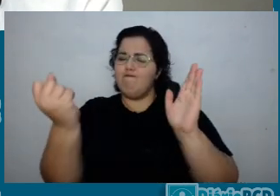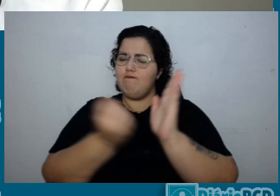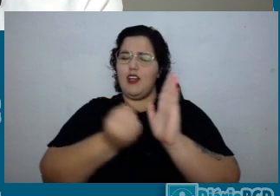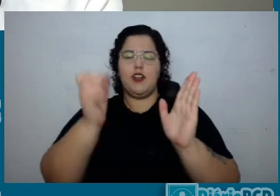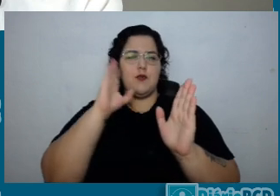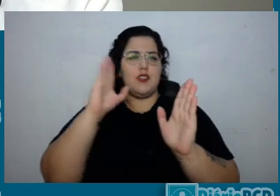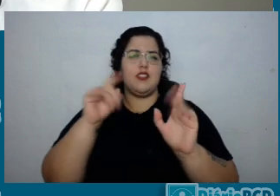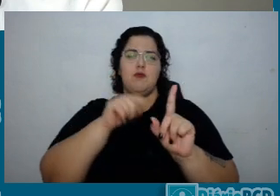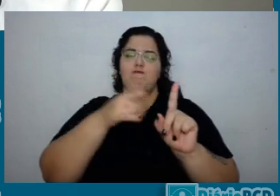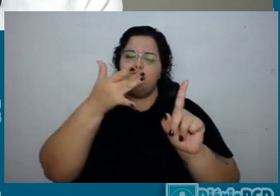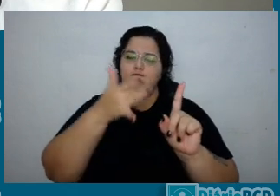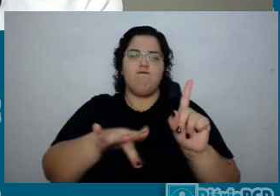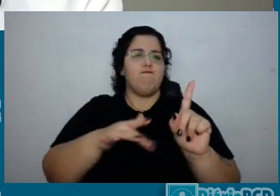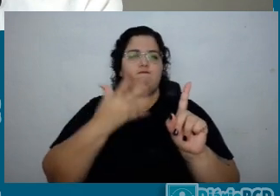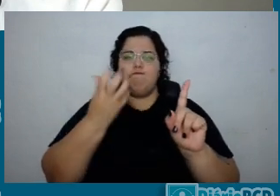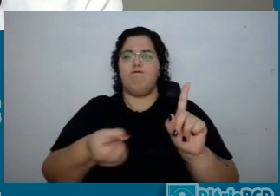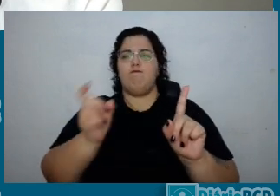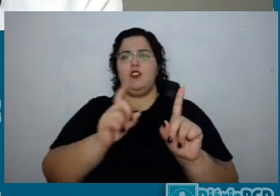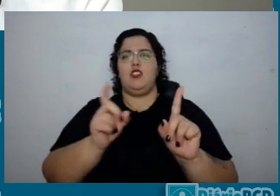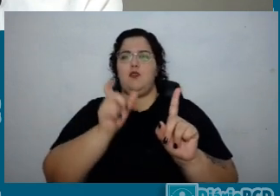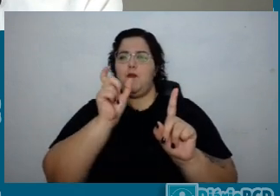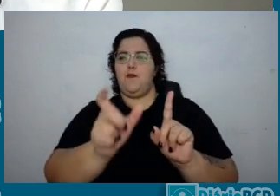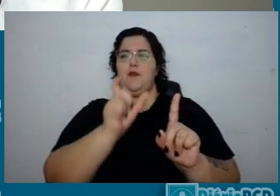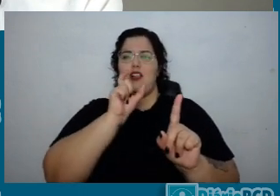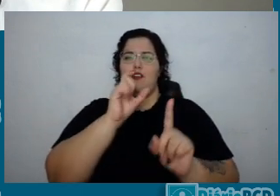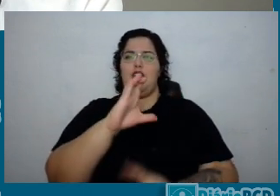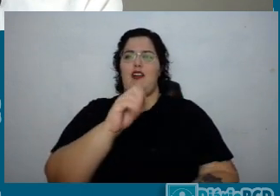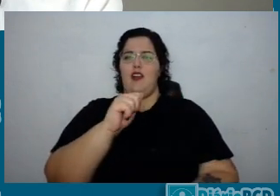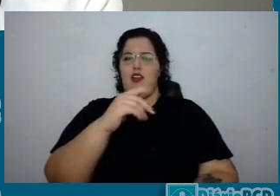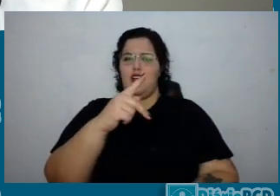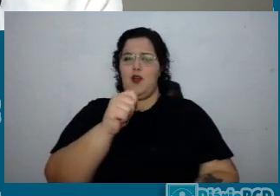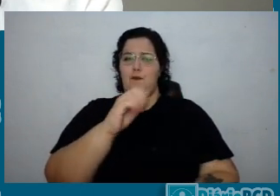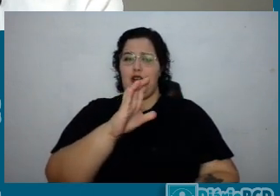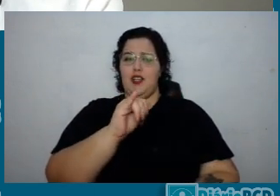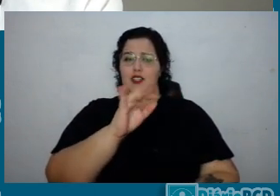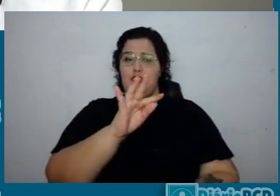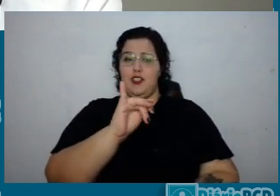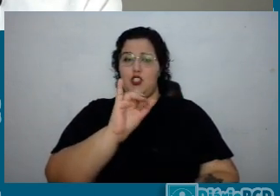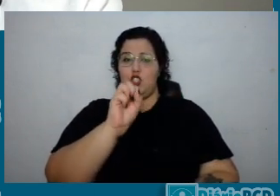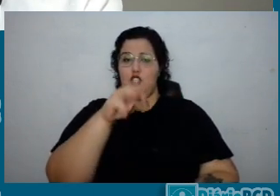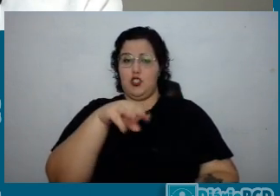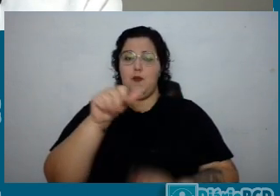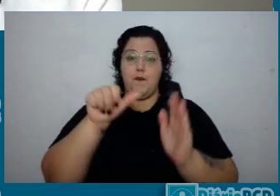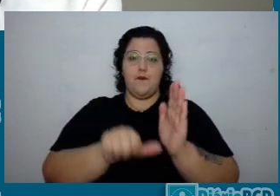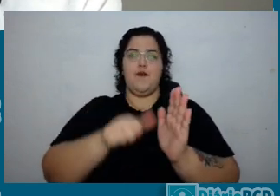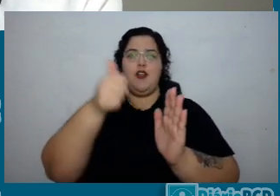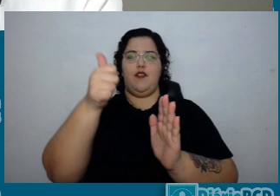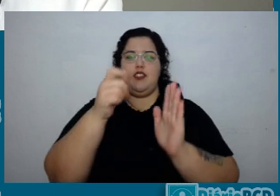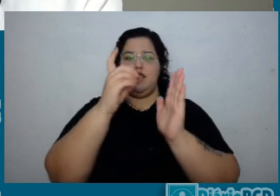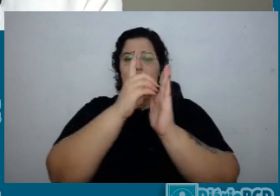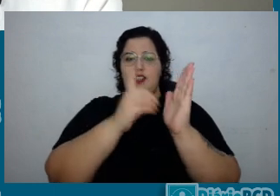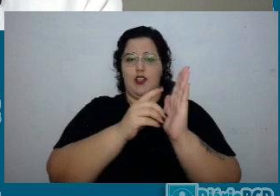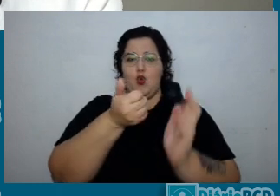das marcas da nossa gestão. É a primeira vez que o termo capacitismo foi empregado na legislação brasileira, através do